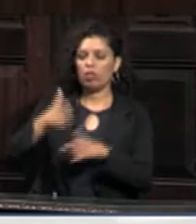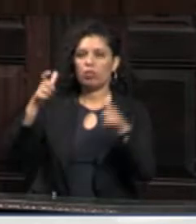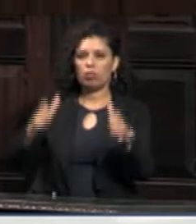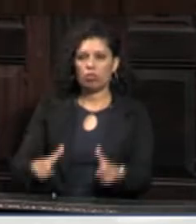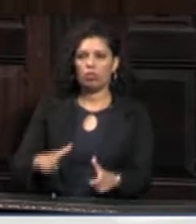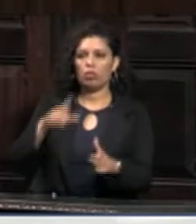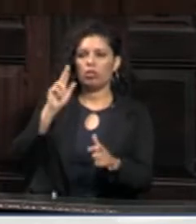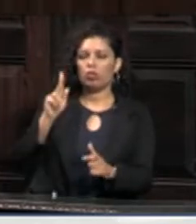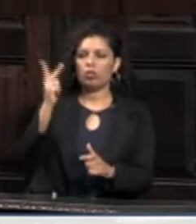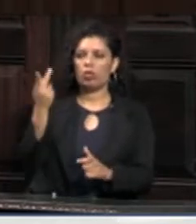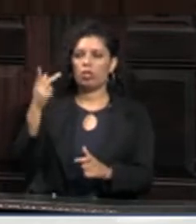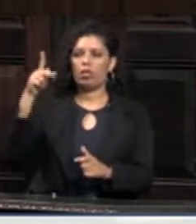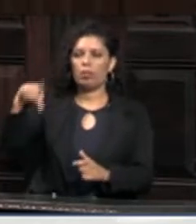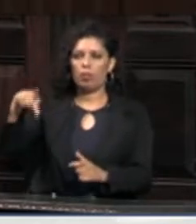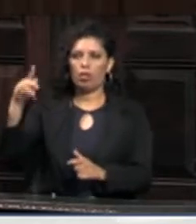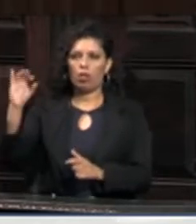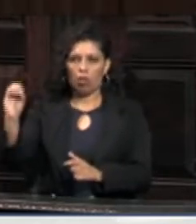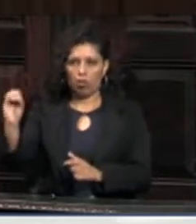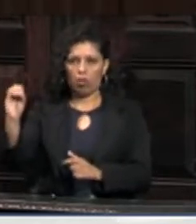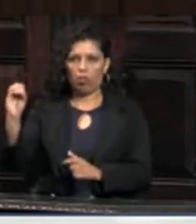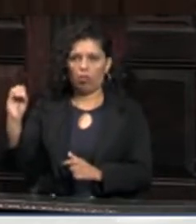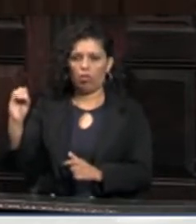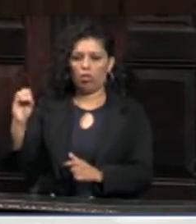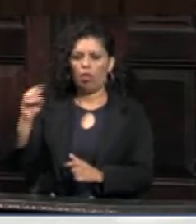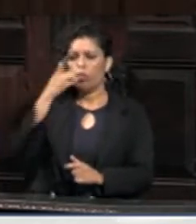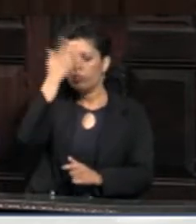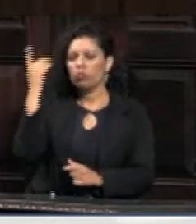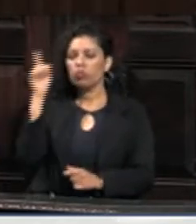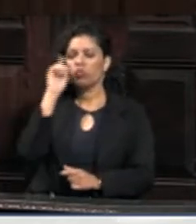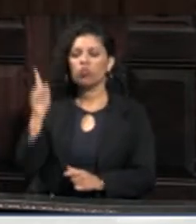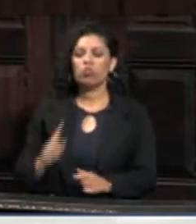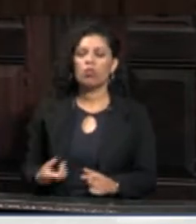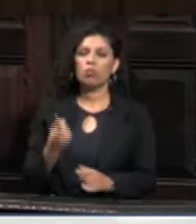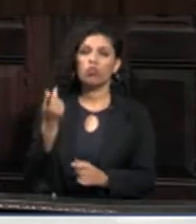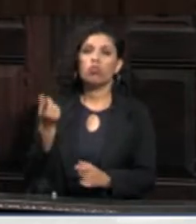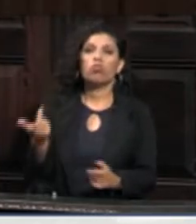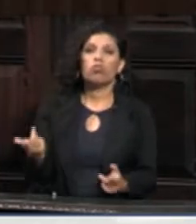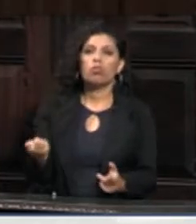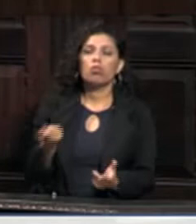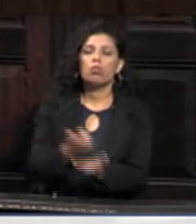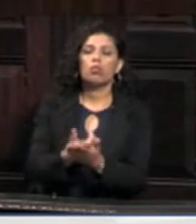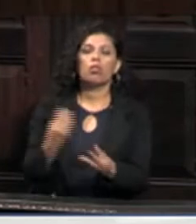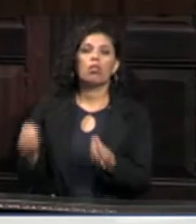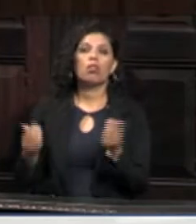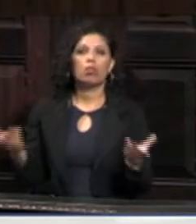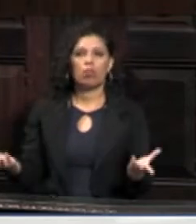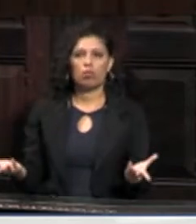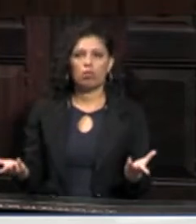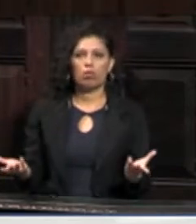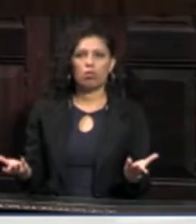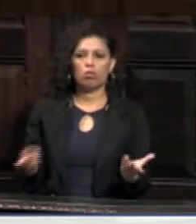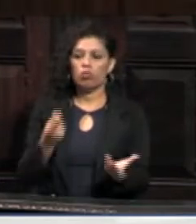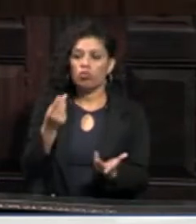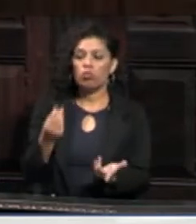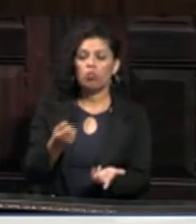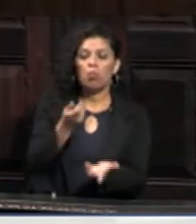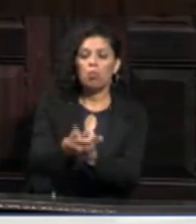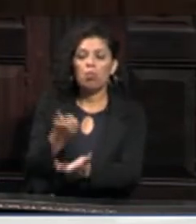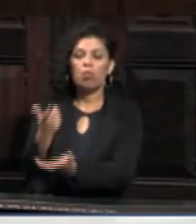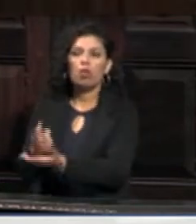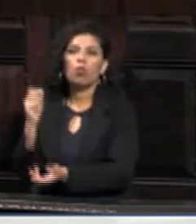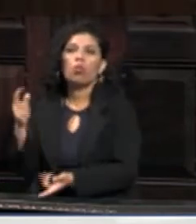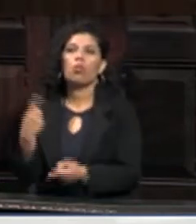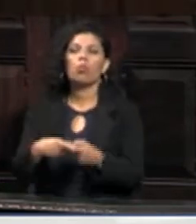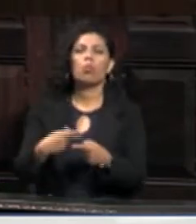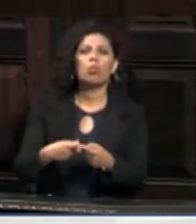de Traumatortopedia, ninguém sabe qual é o financiamento desse hospital, o que foi feito com dinheiro, por